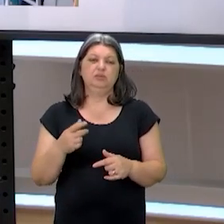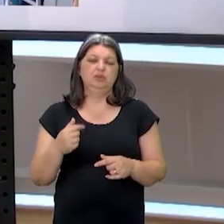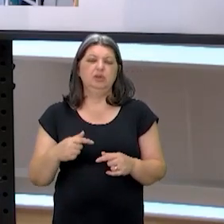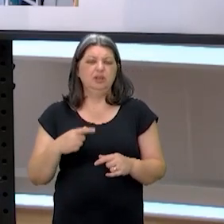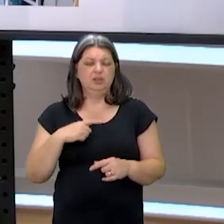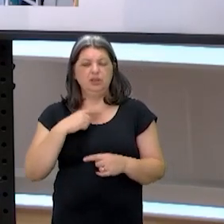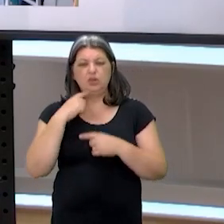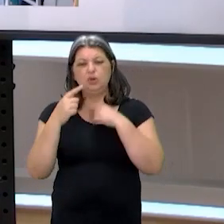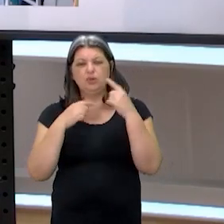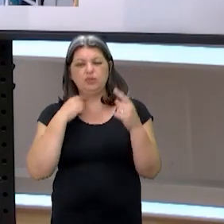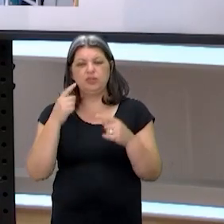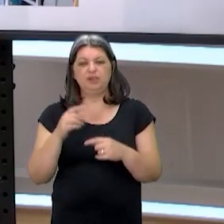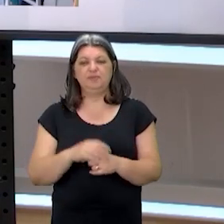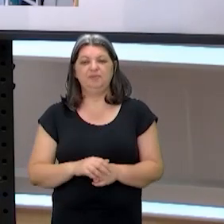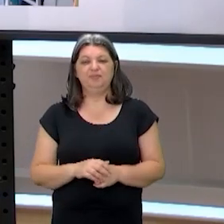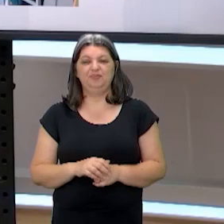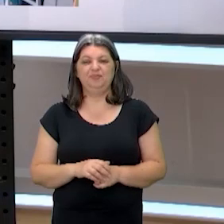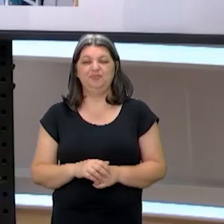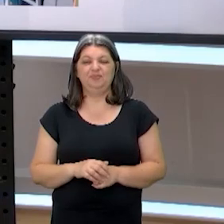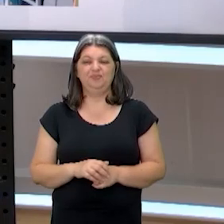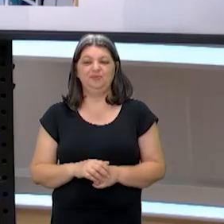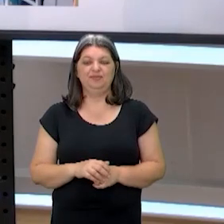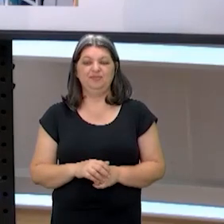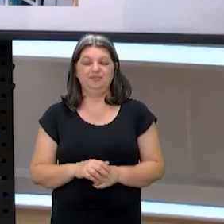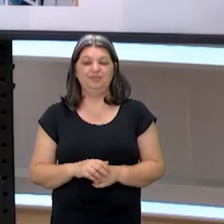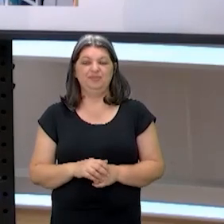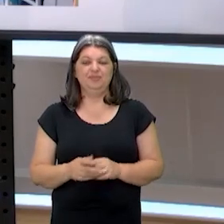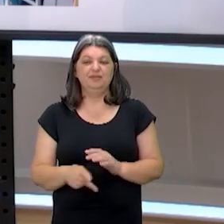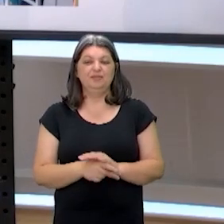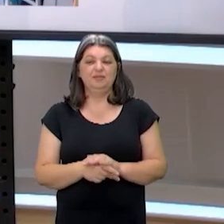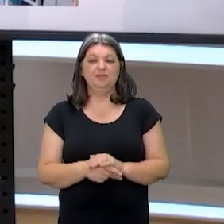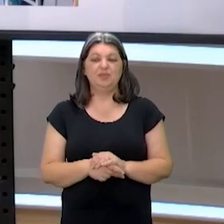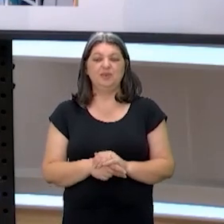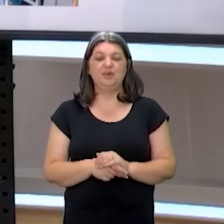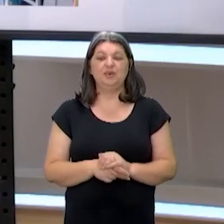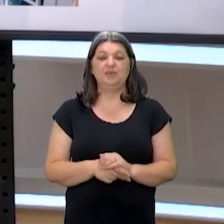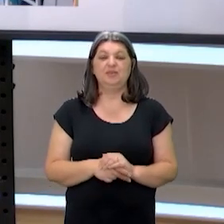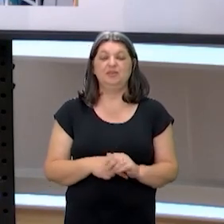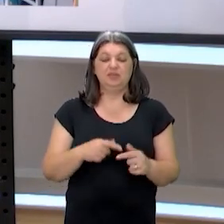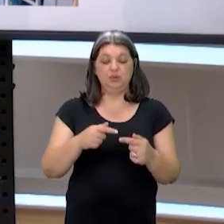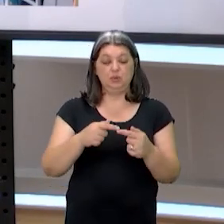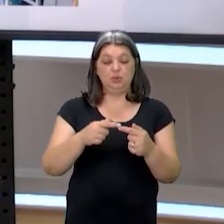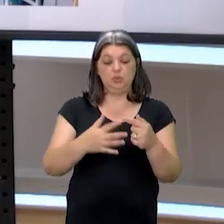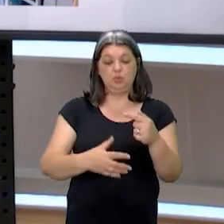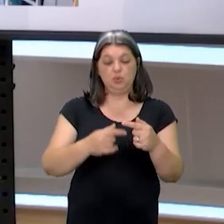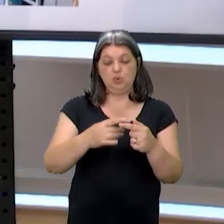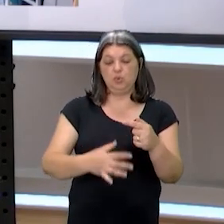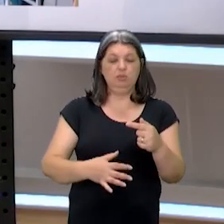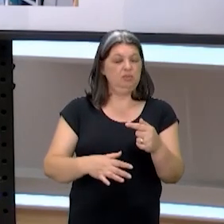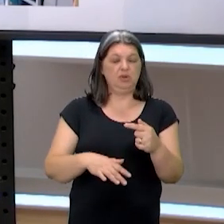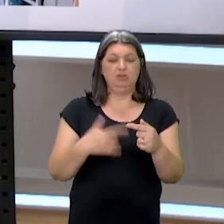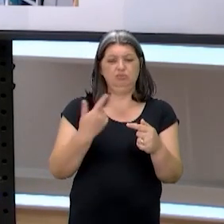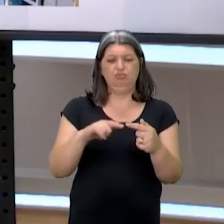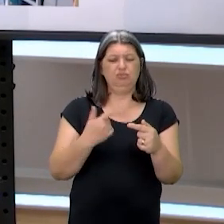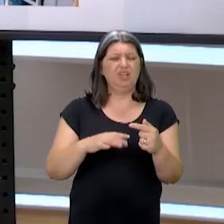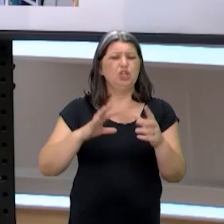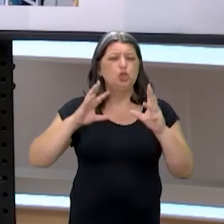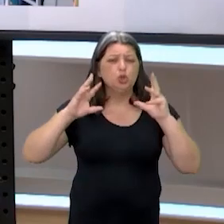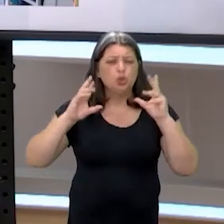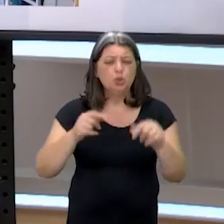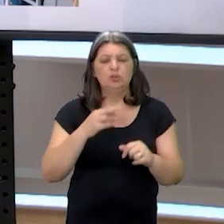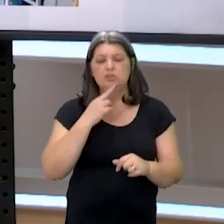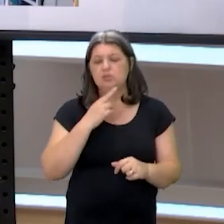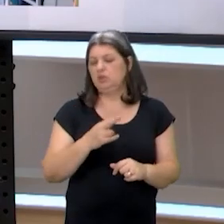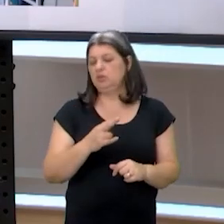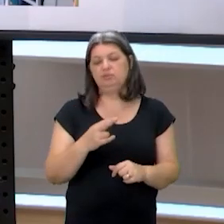alguma dúvida, né, Mafezinho? O pessoal vai lá, dá um Google, pega a resposta, mas você não tem toda a